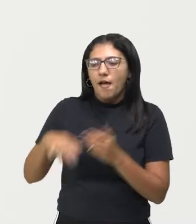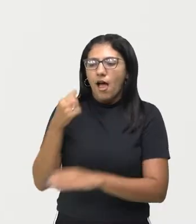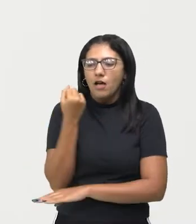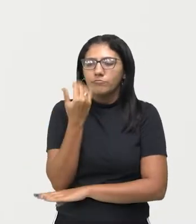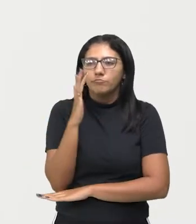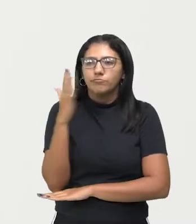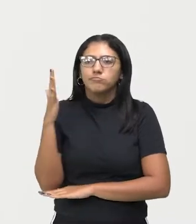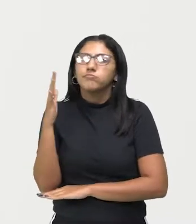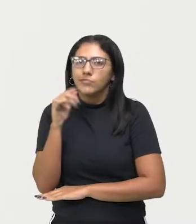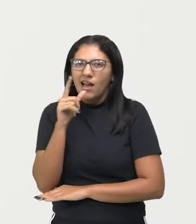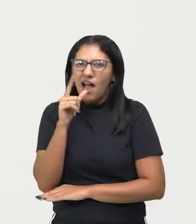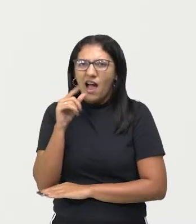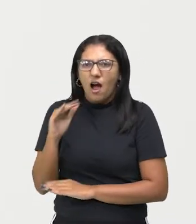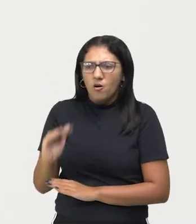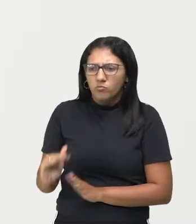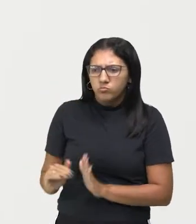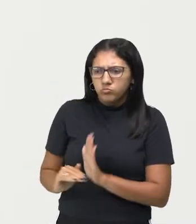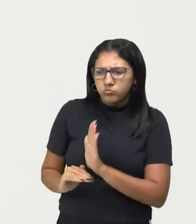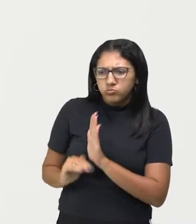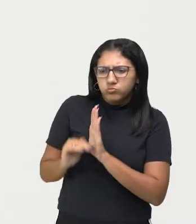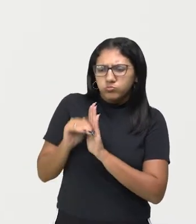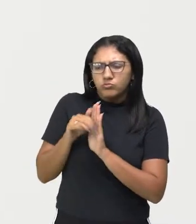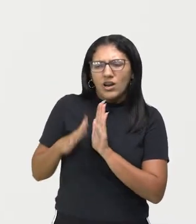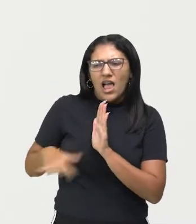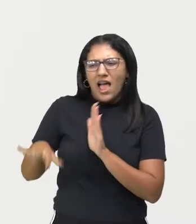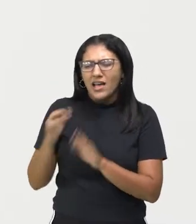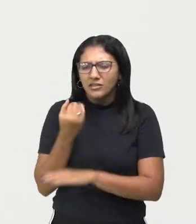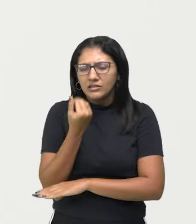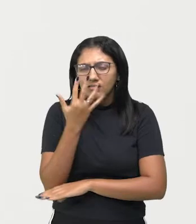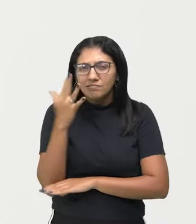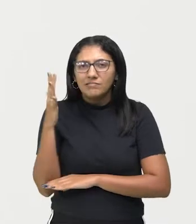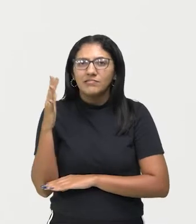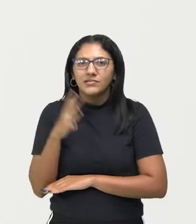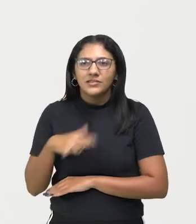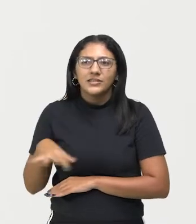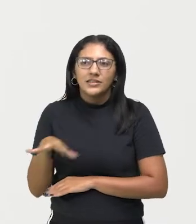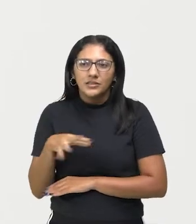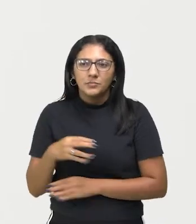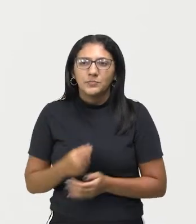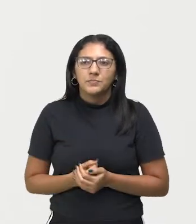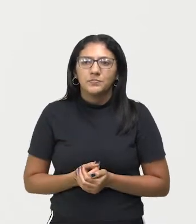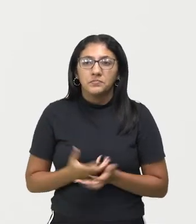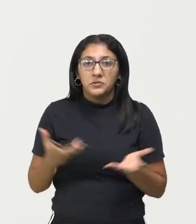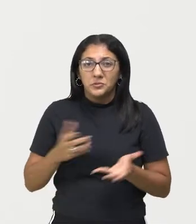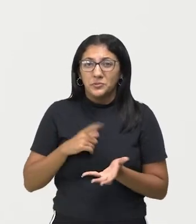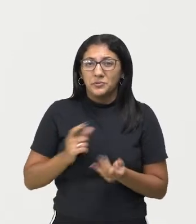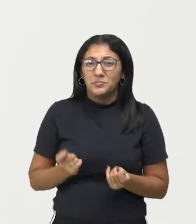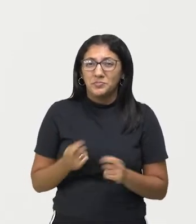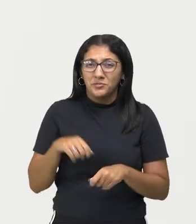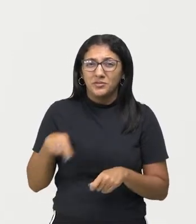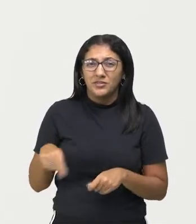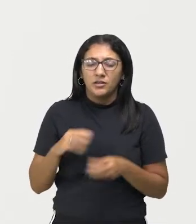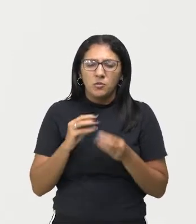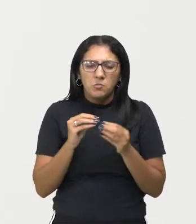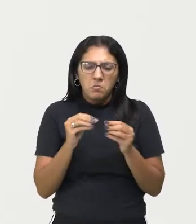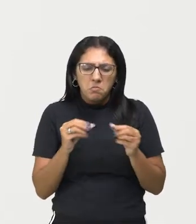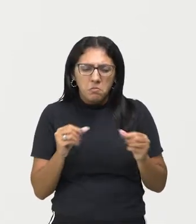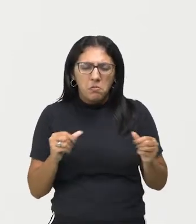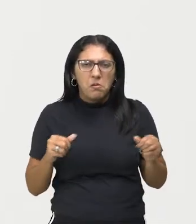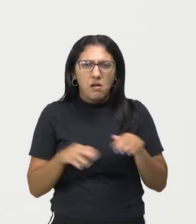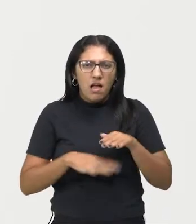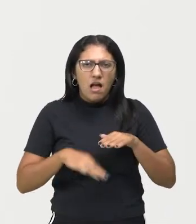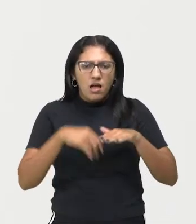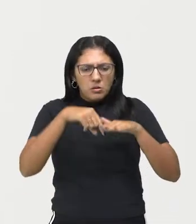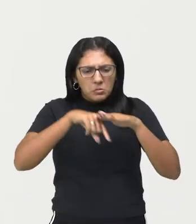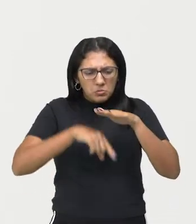o lago acabou inundando uma grande área da floresta amazônica que hoje fez com que houvesse muito material em decomposição no fundo